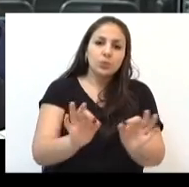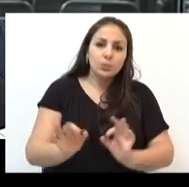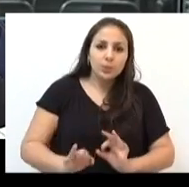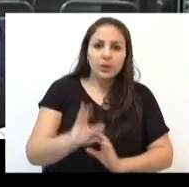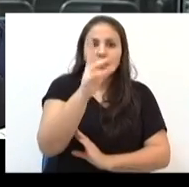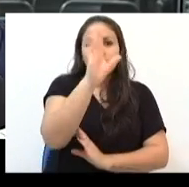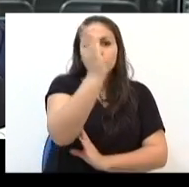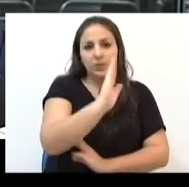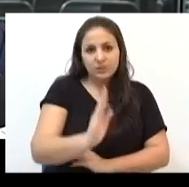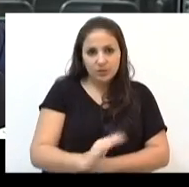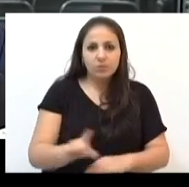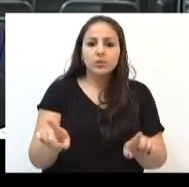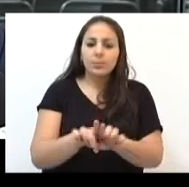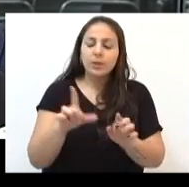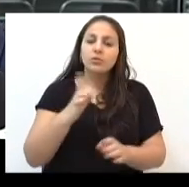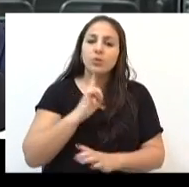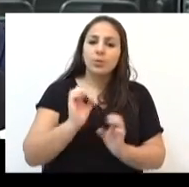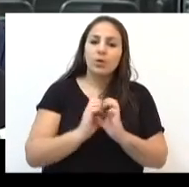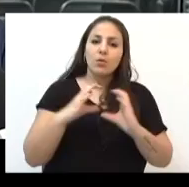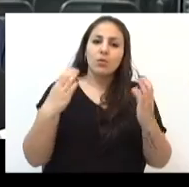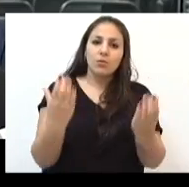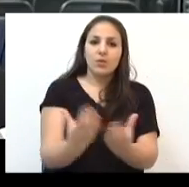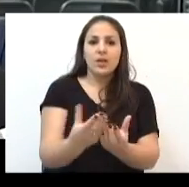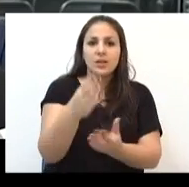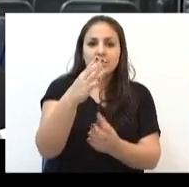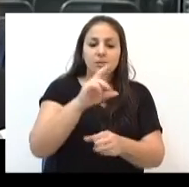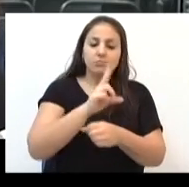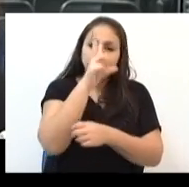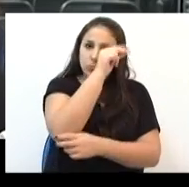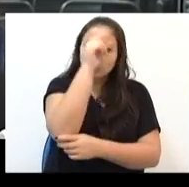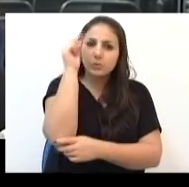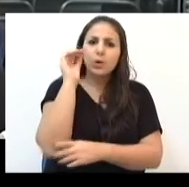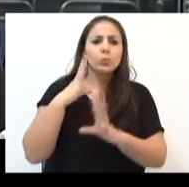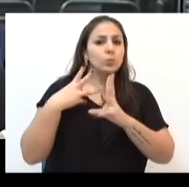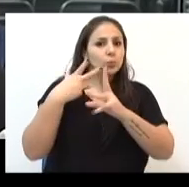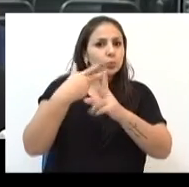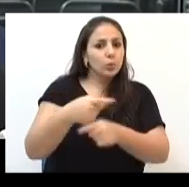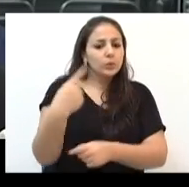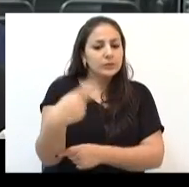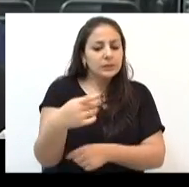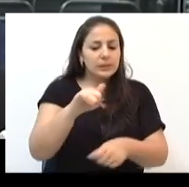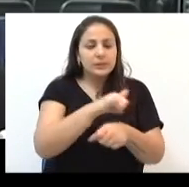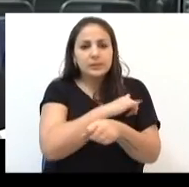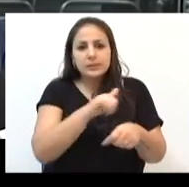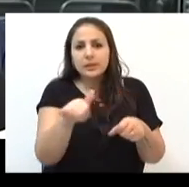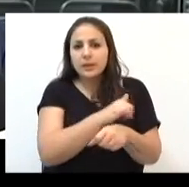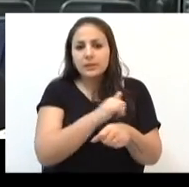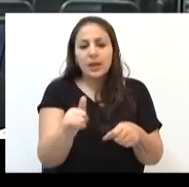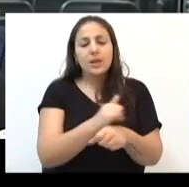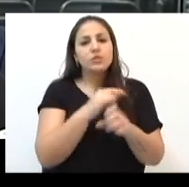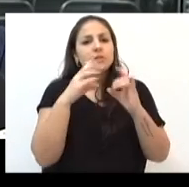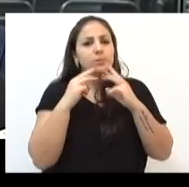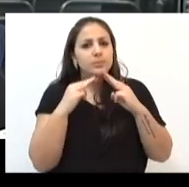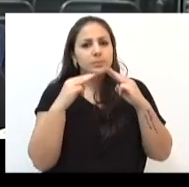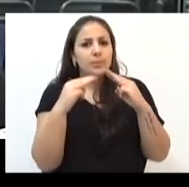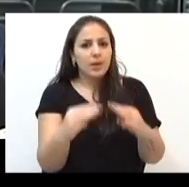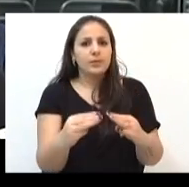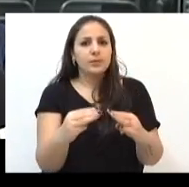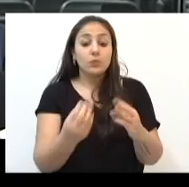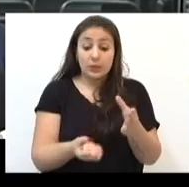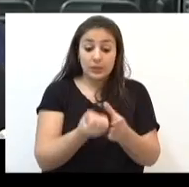então, tivemos uma conferência municipal, onde todas essas metas, as estratégias, porque se